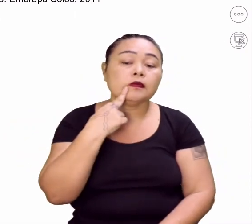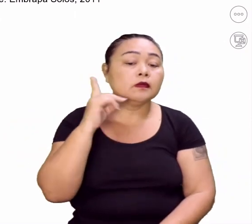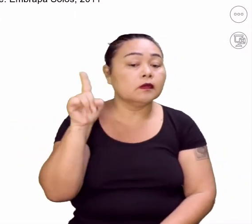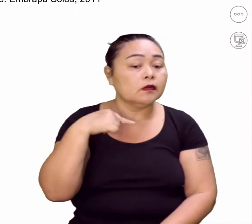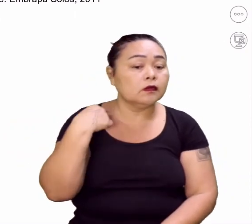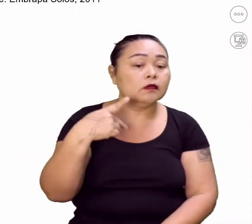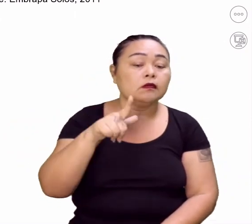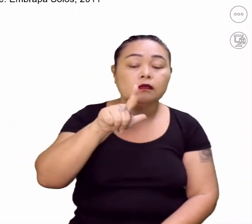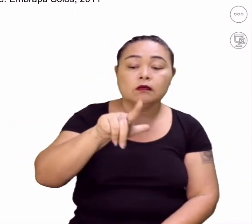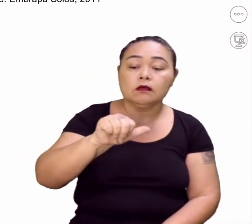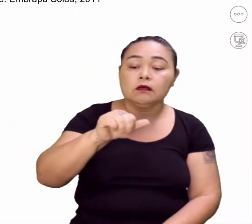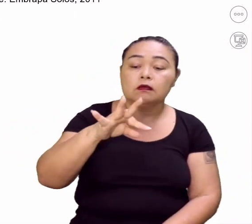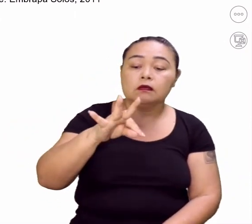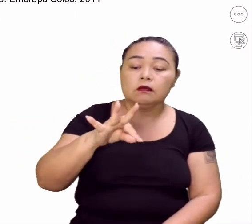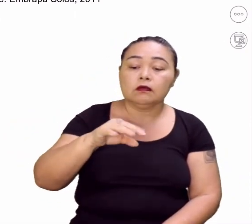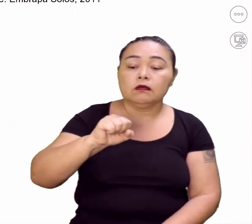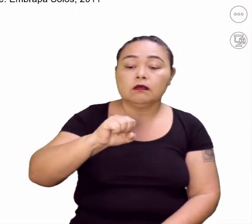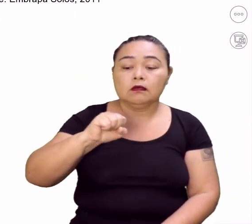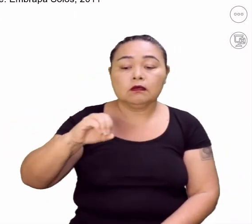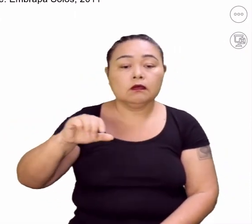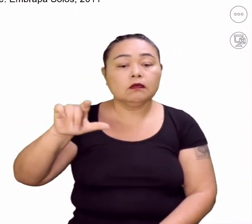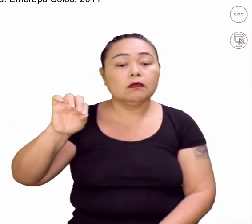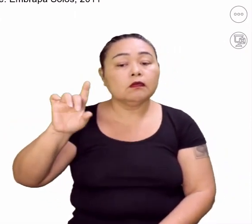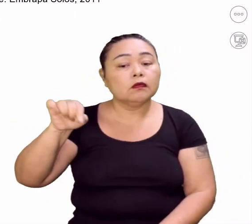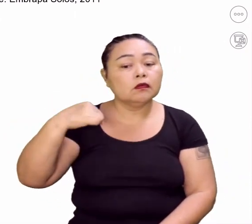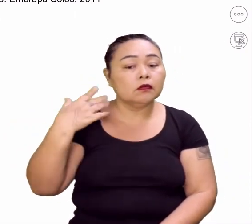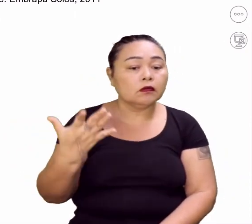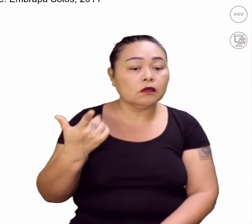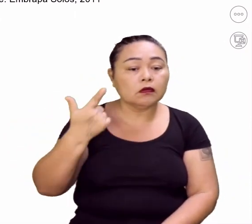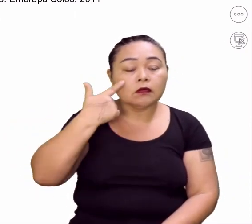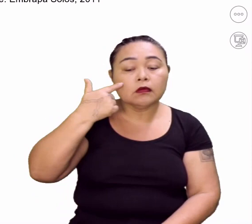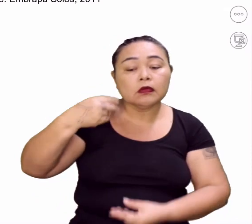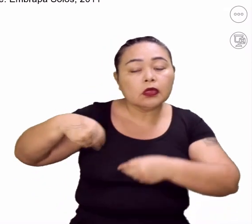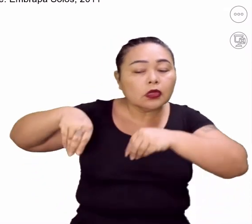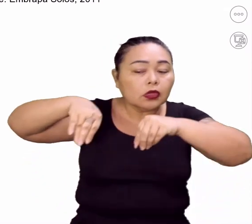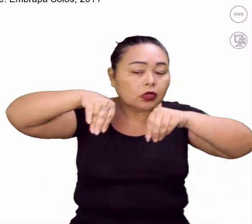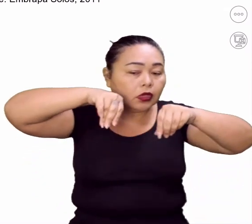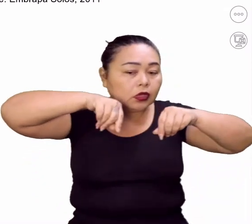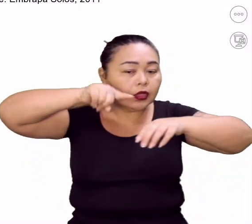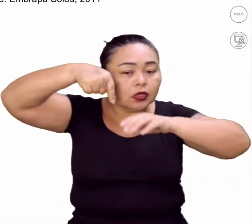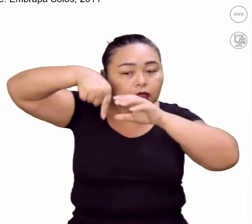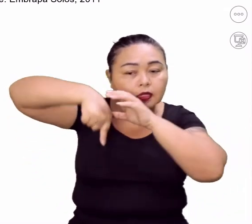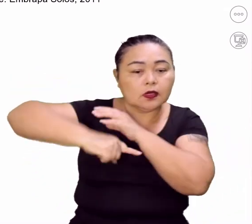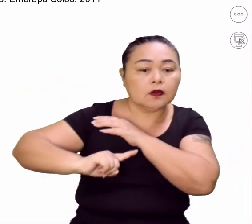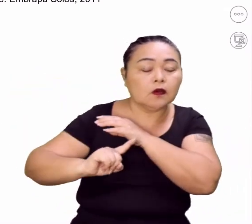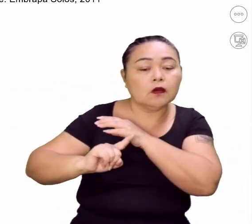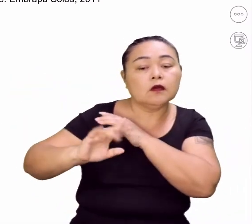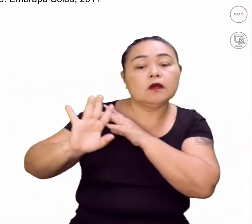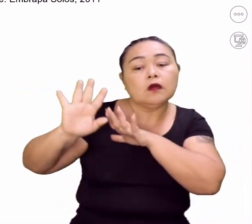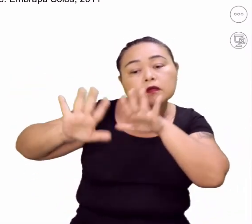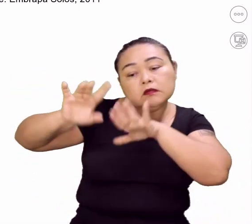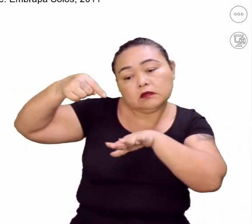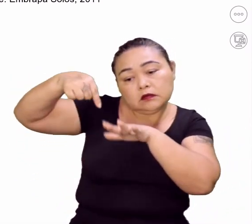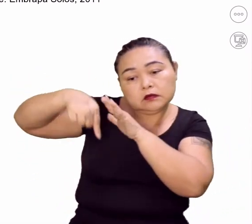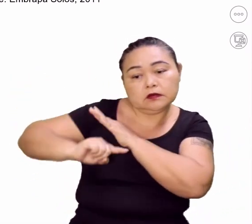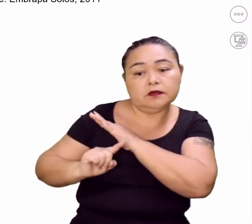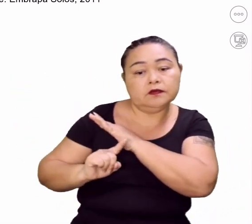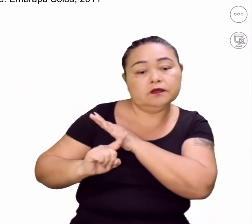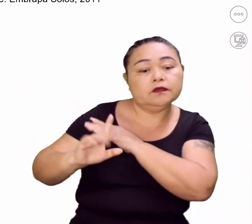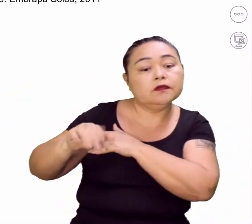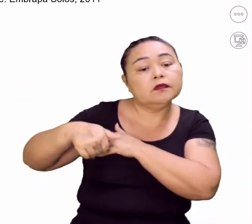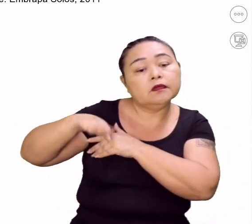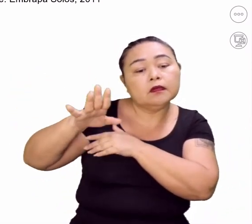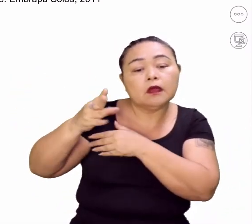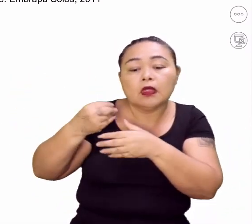de latossolo. São considerados bem temperizados, profundos ou muito profundos,